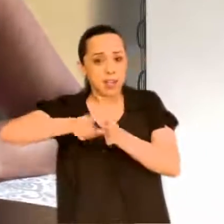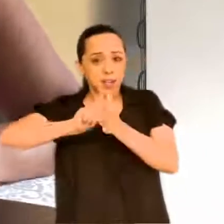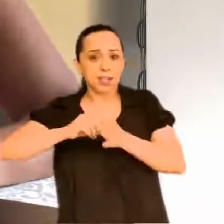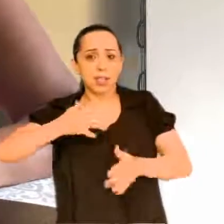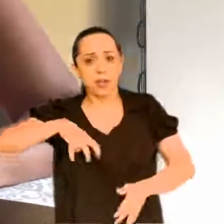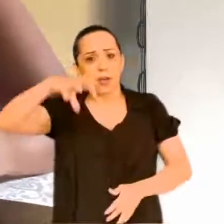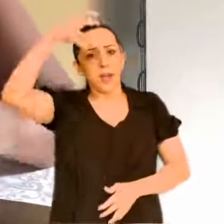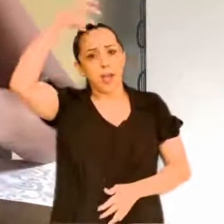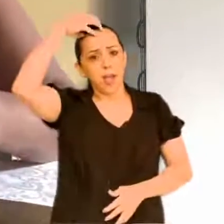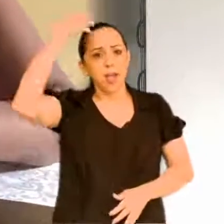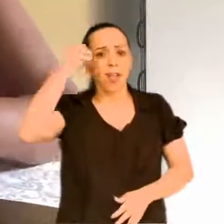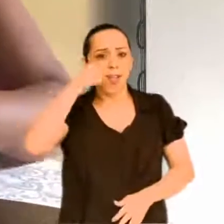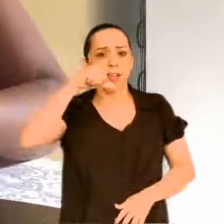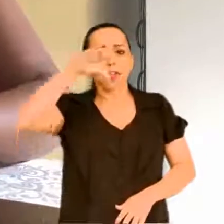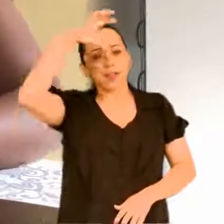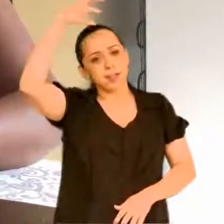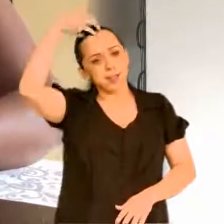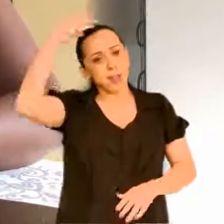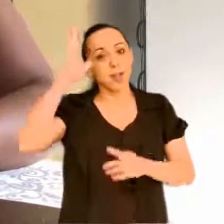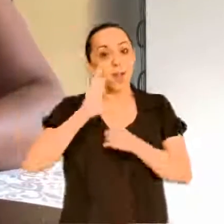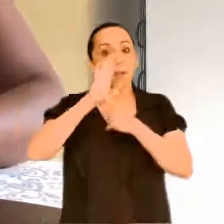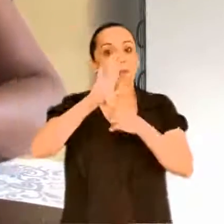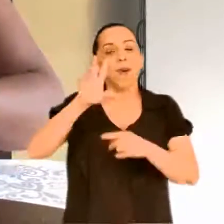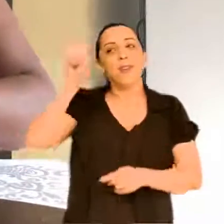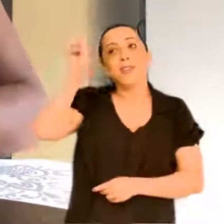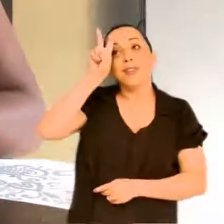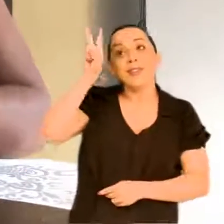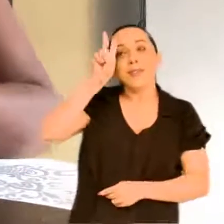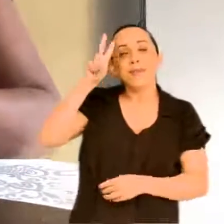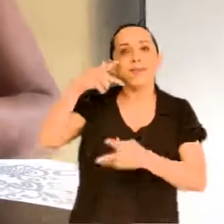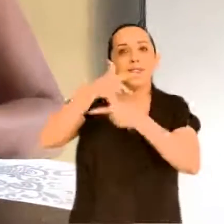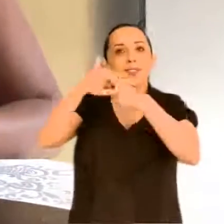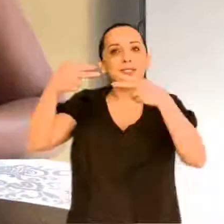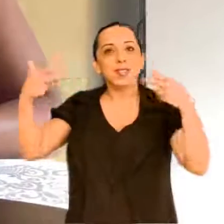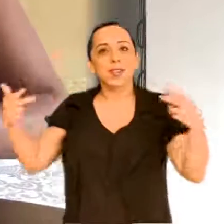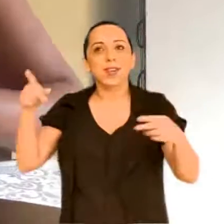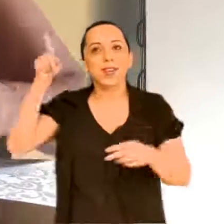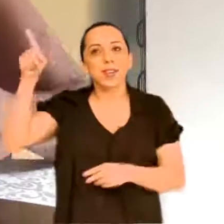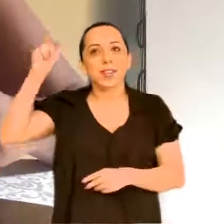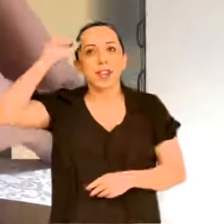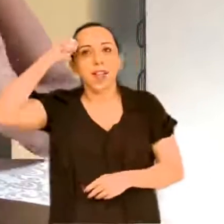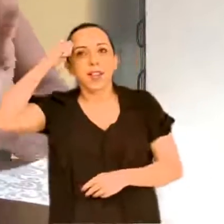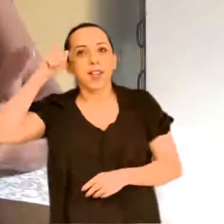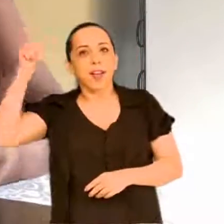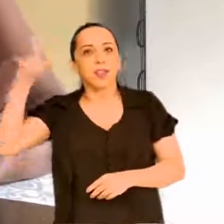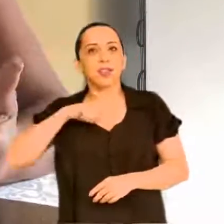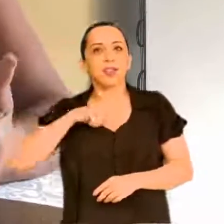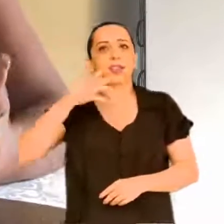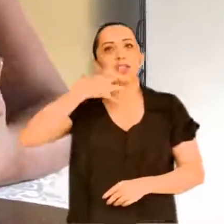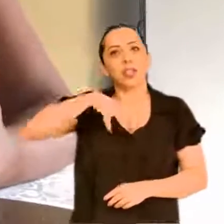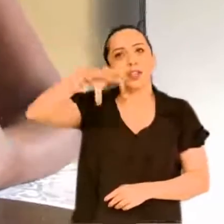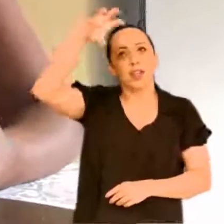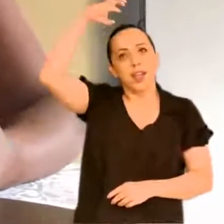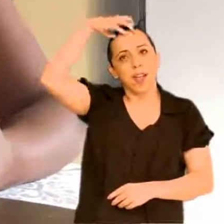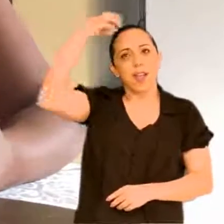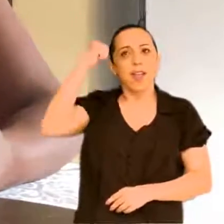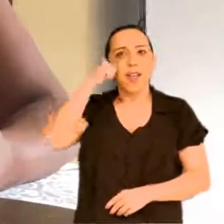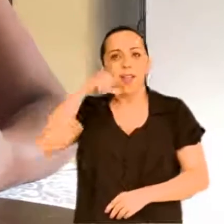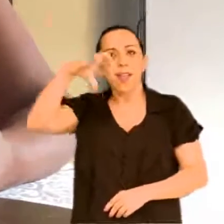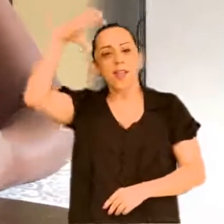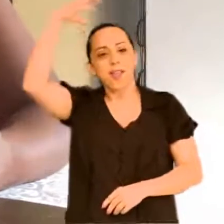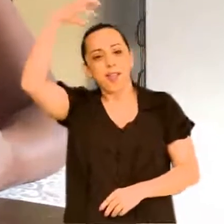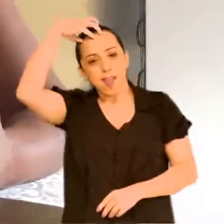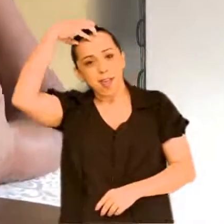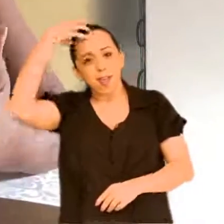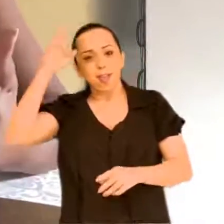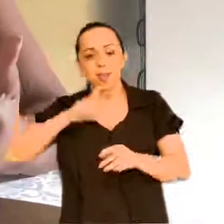A maioria deles eram reis e rainhas. E a festa do congado, ela relembra isso. Relembra que na